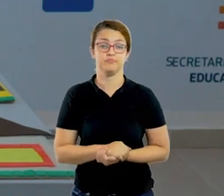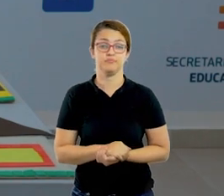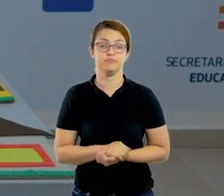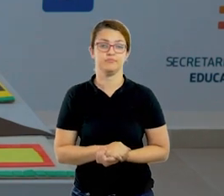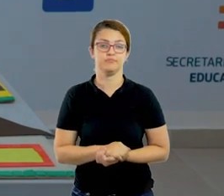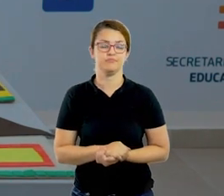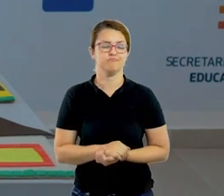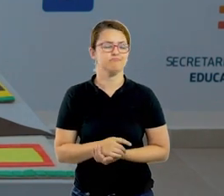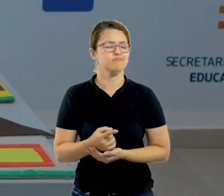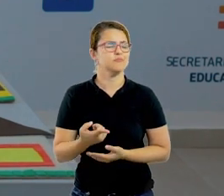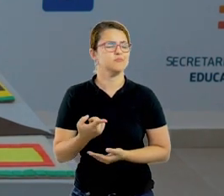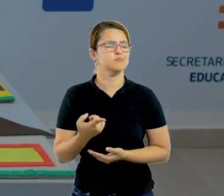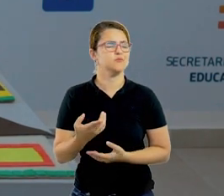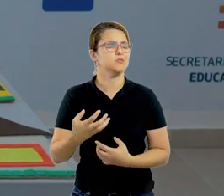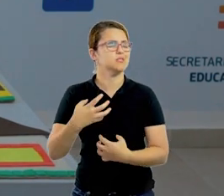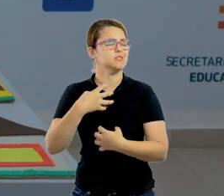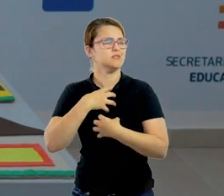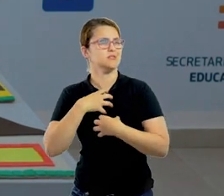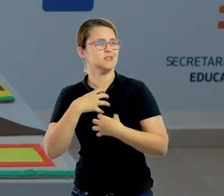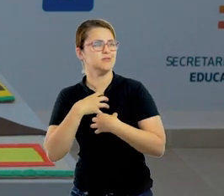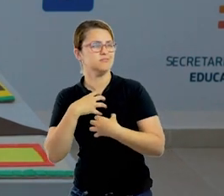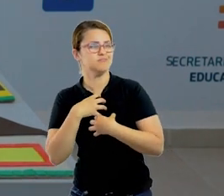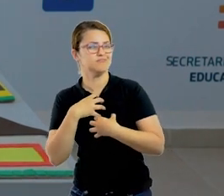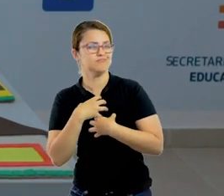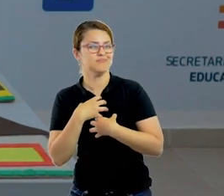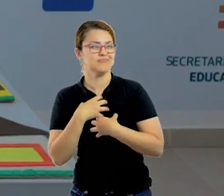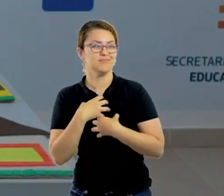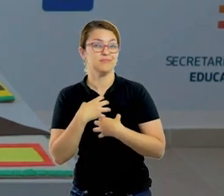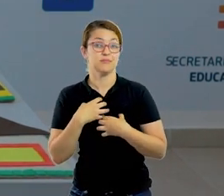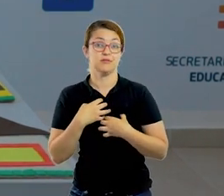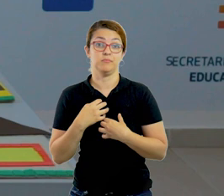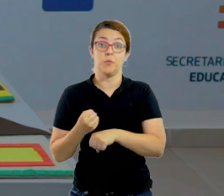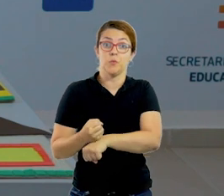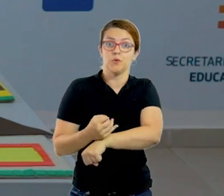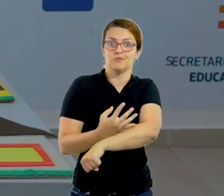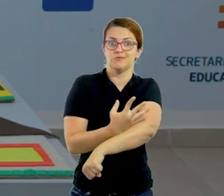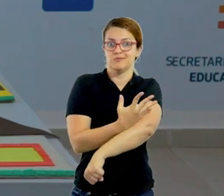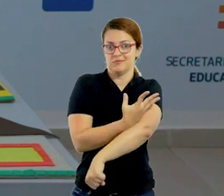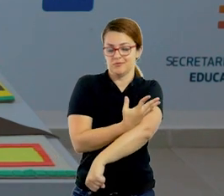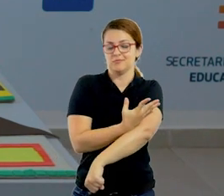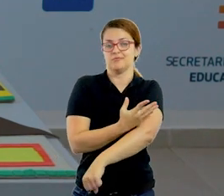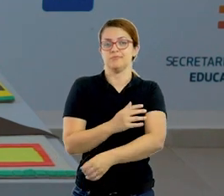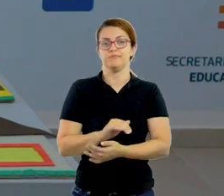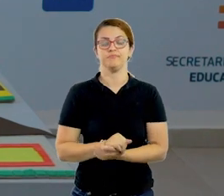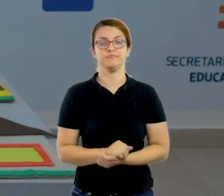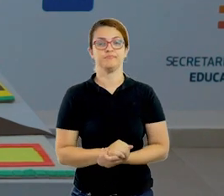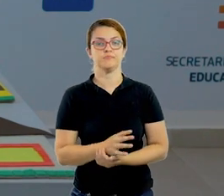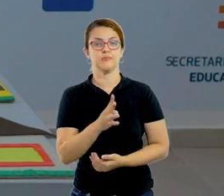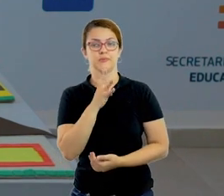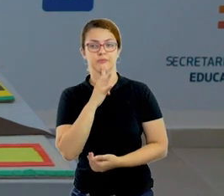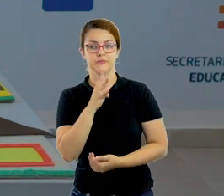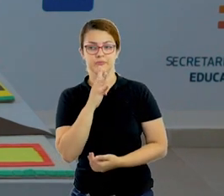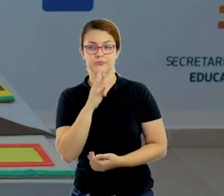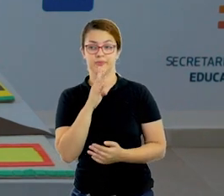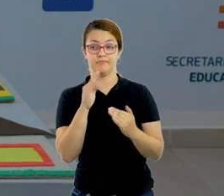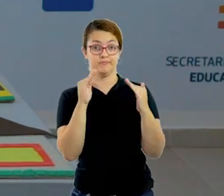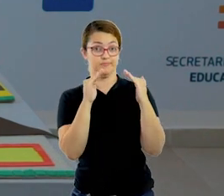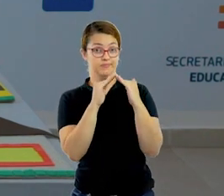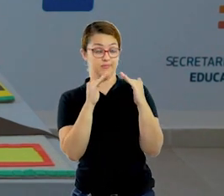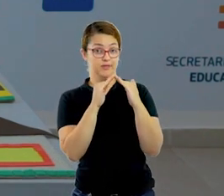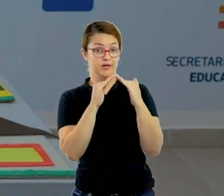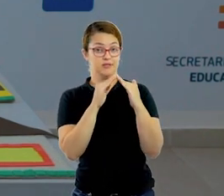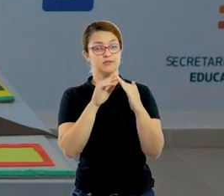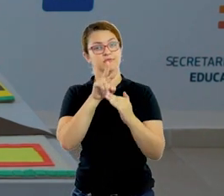usar a nossa sensibilidade, o nosso lado emotivo, tá bem? Vamos conhecer A Casa, de Vinícius